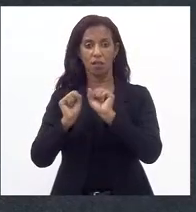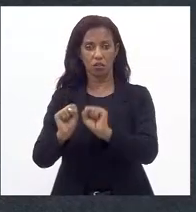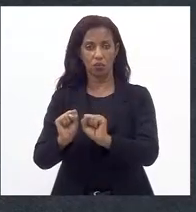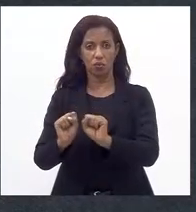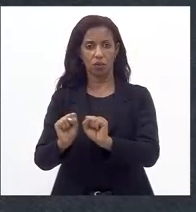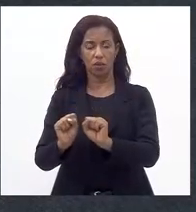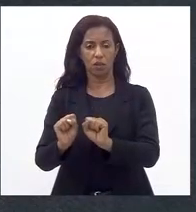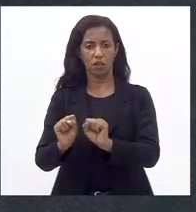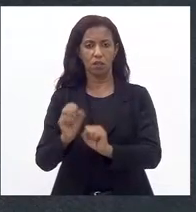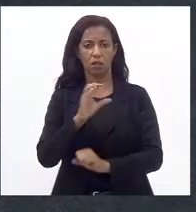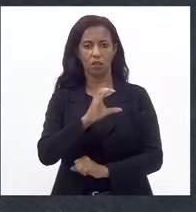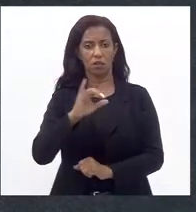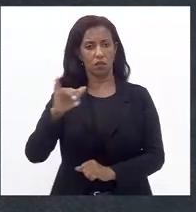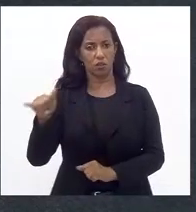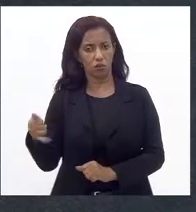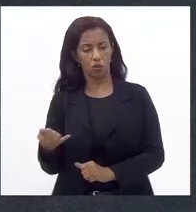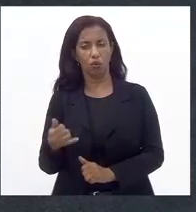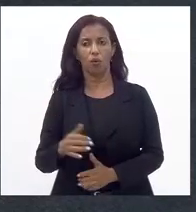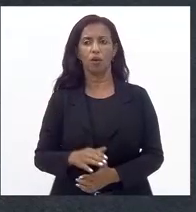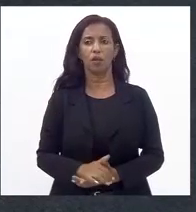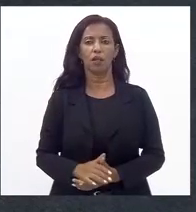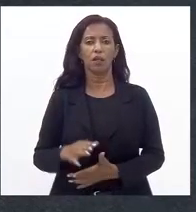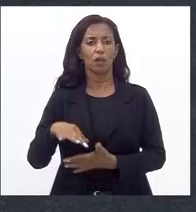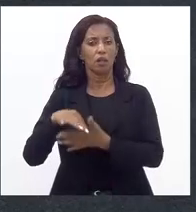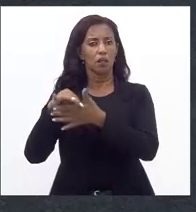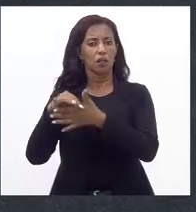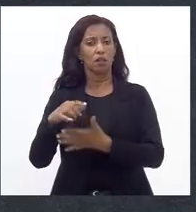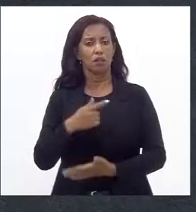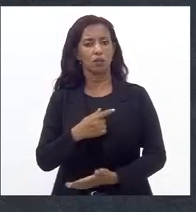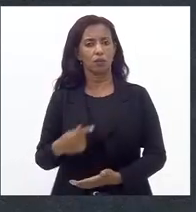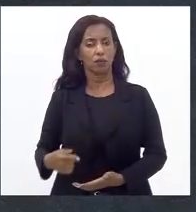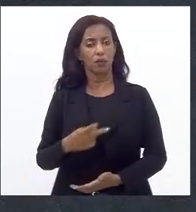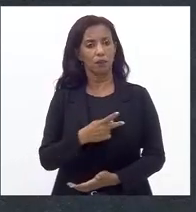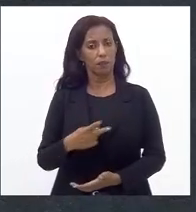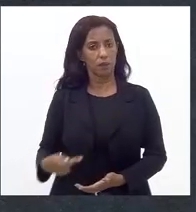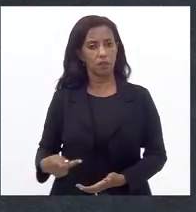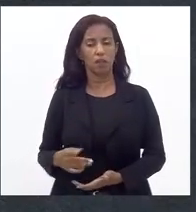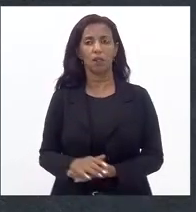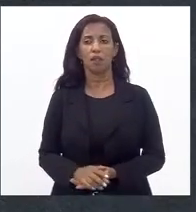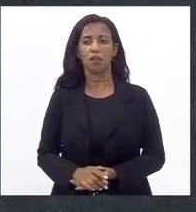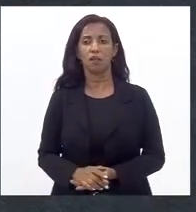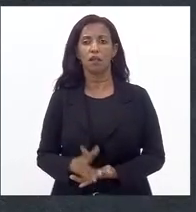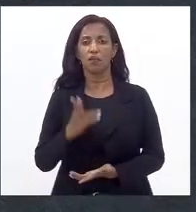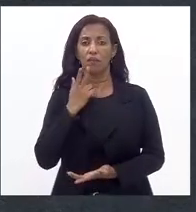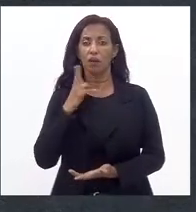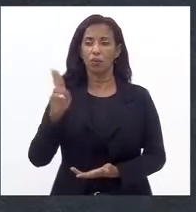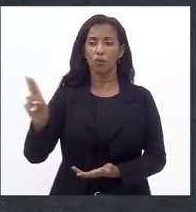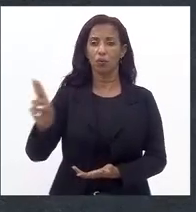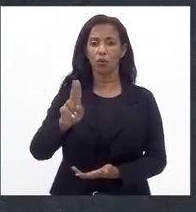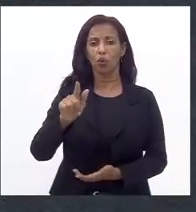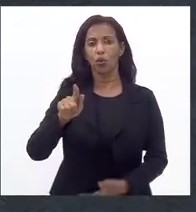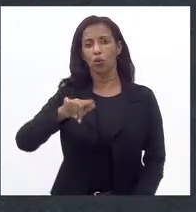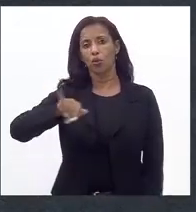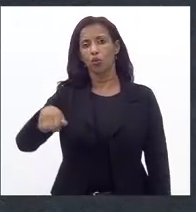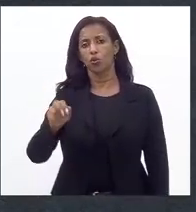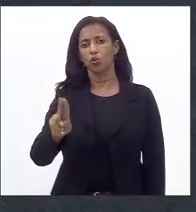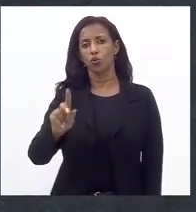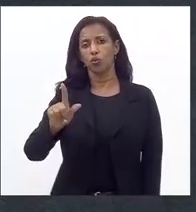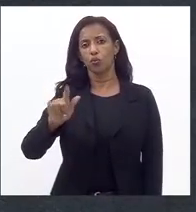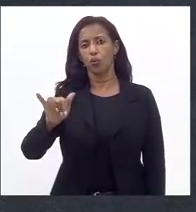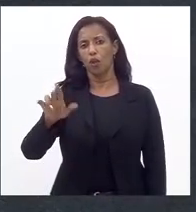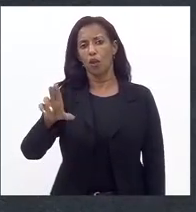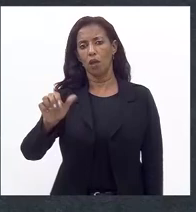da assessoria da ccj da assessoria da liderança do governo assessoria da presidência citando nominalmente aqui a Juliana